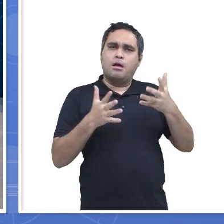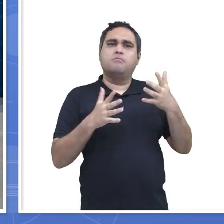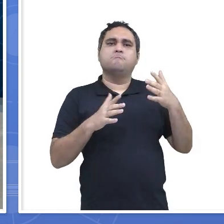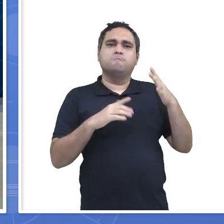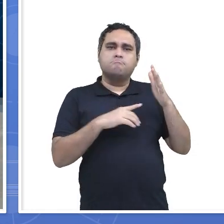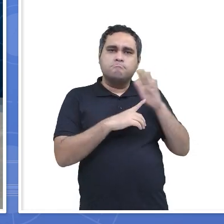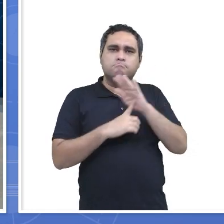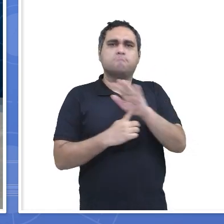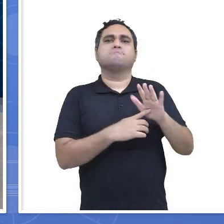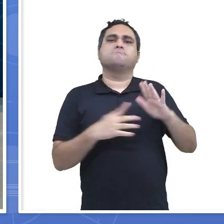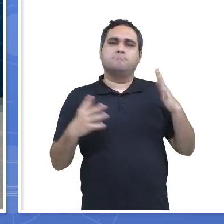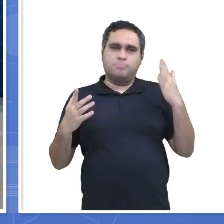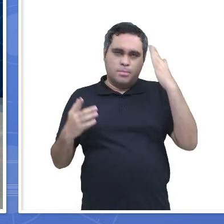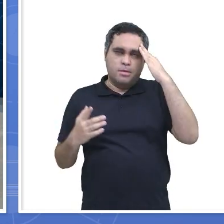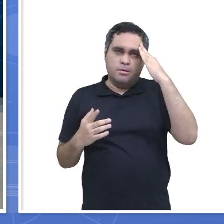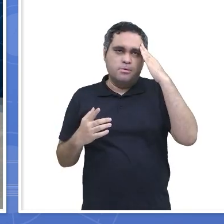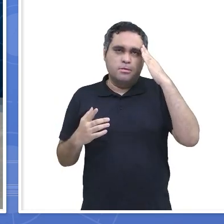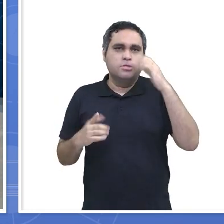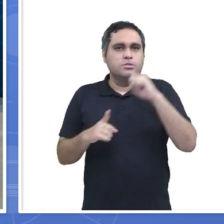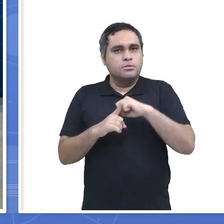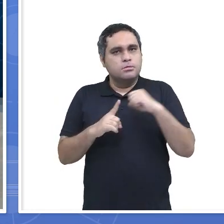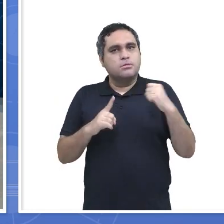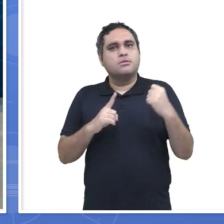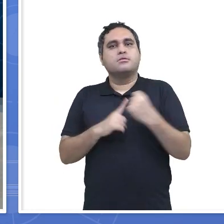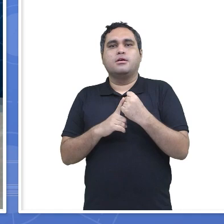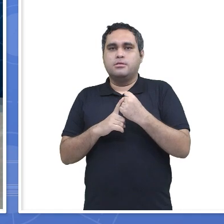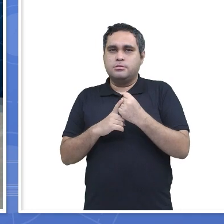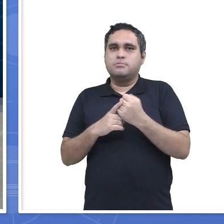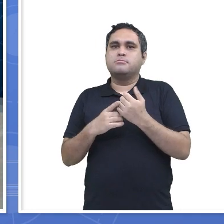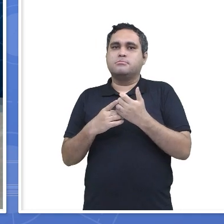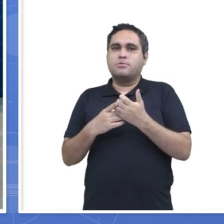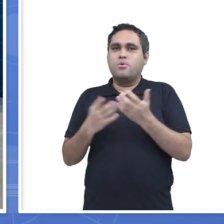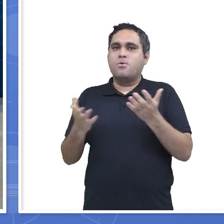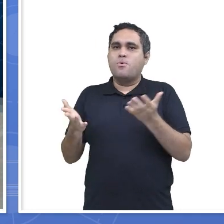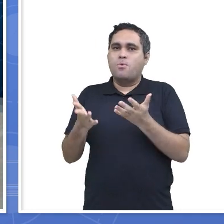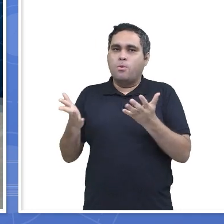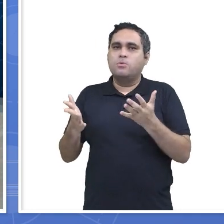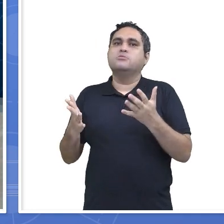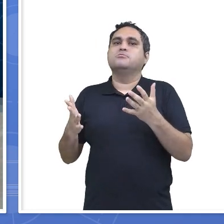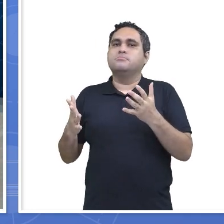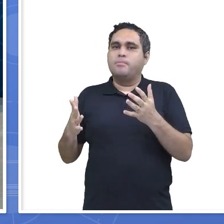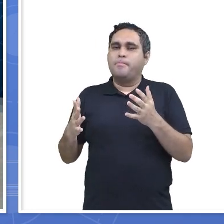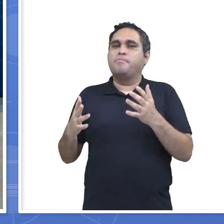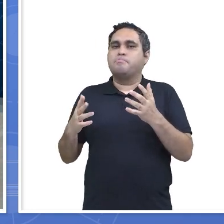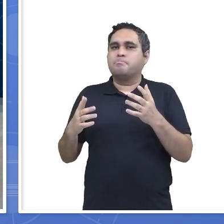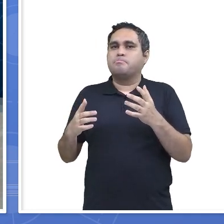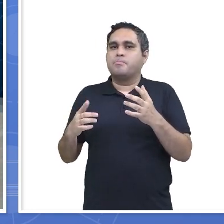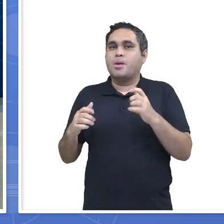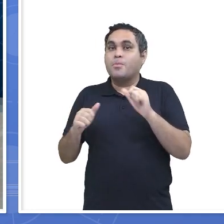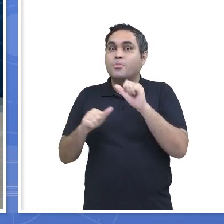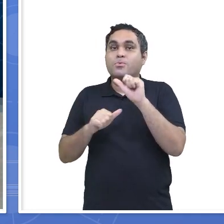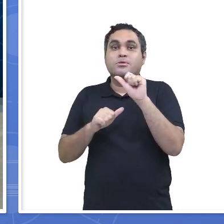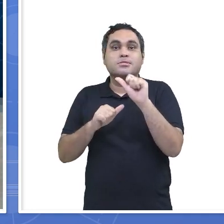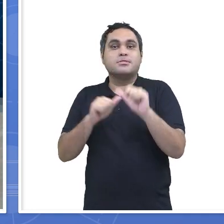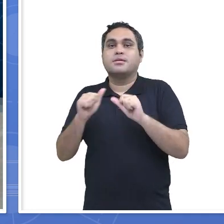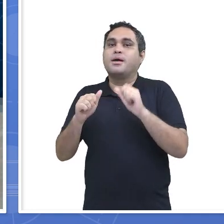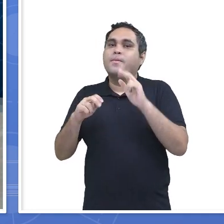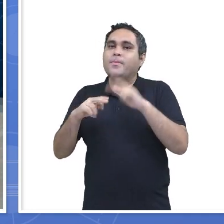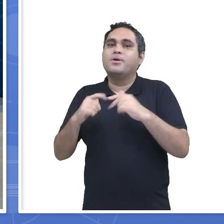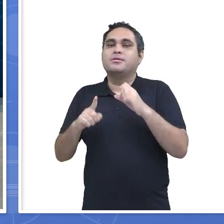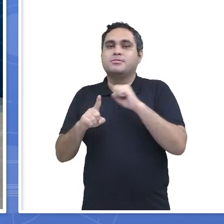a sociedade moderna trouxe aí novos movimentos sociais que estão, diferentemente dos